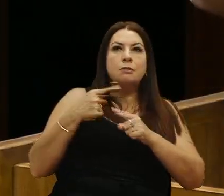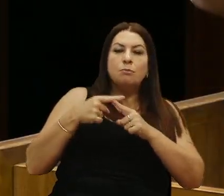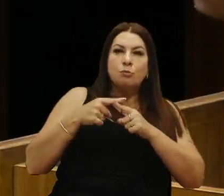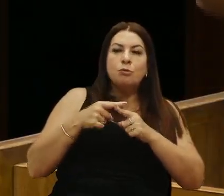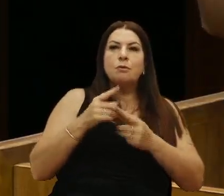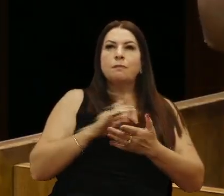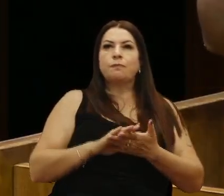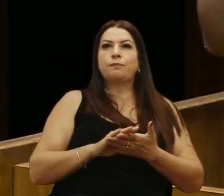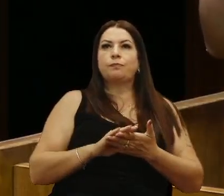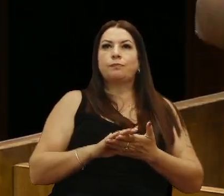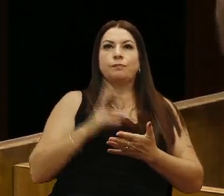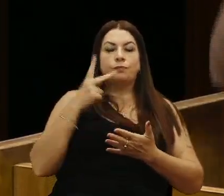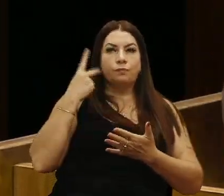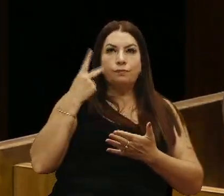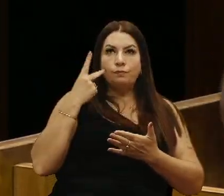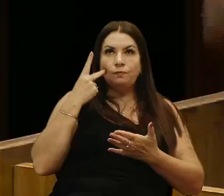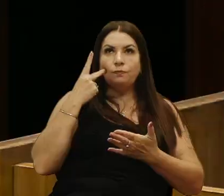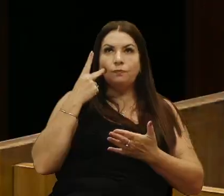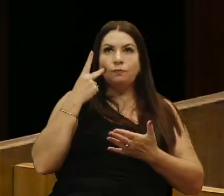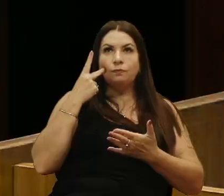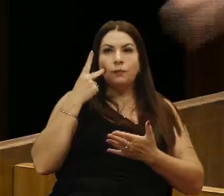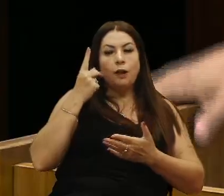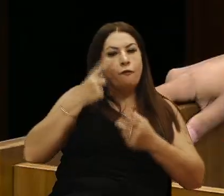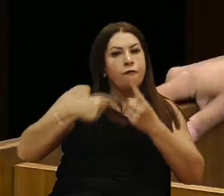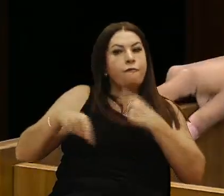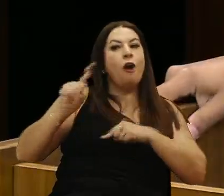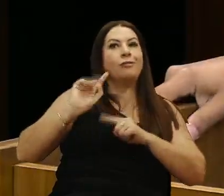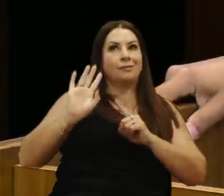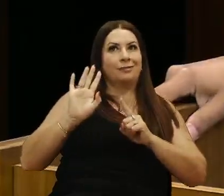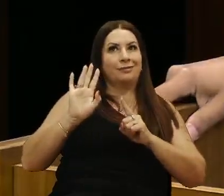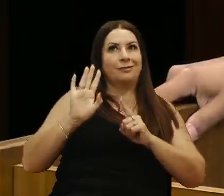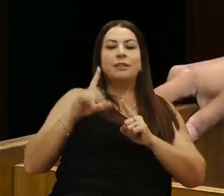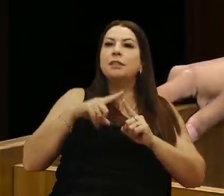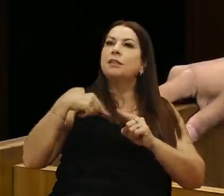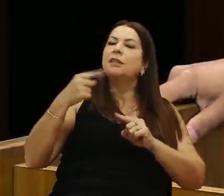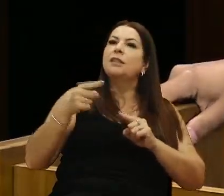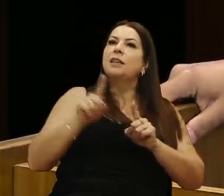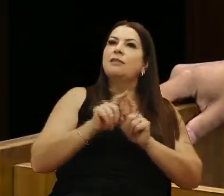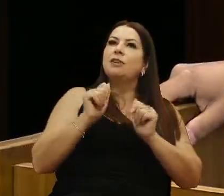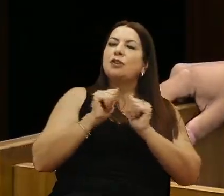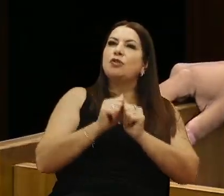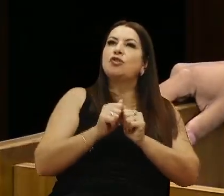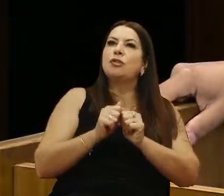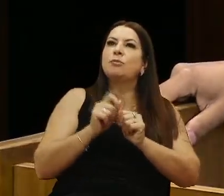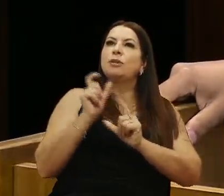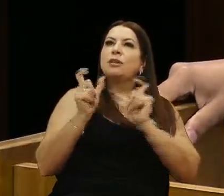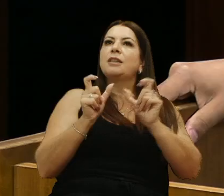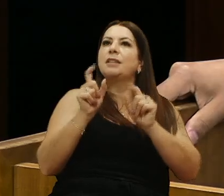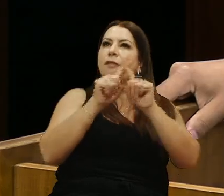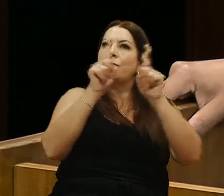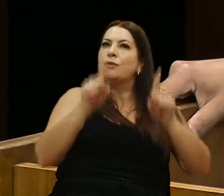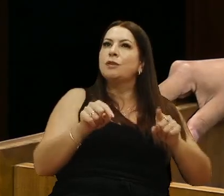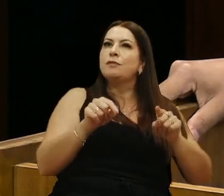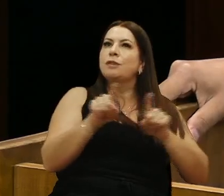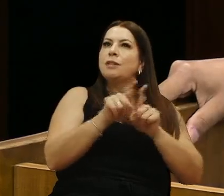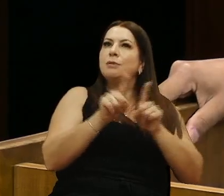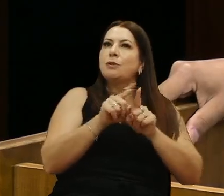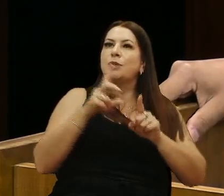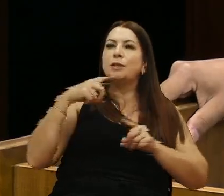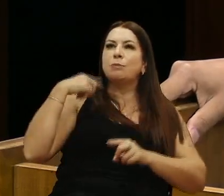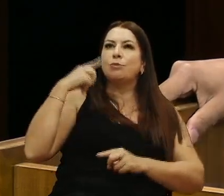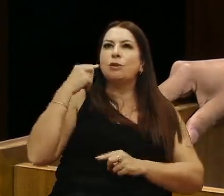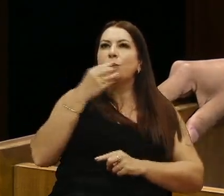Porque a política dá voltas. Aliás, quem vem atacar Vale Alimentação de servidor, quando for deputado